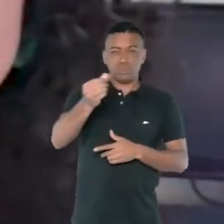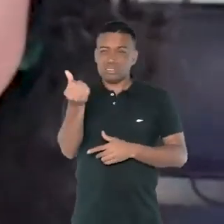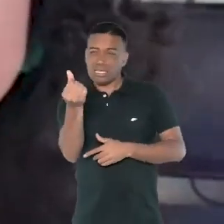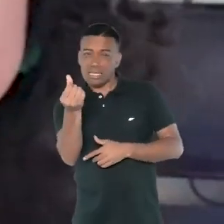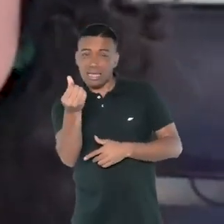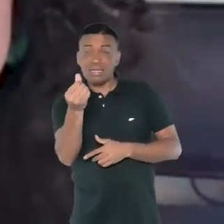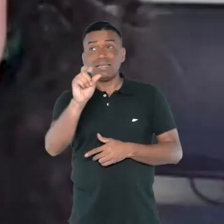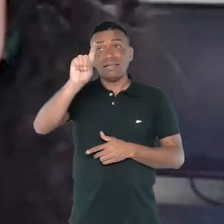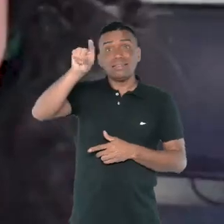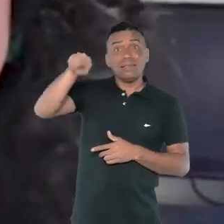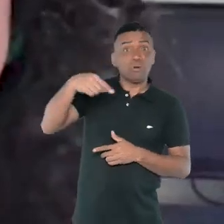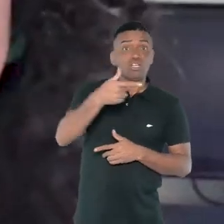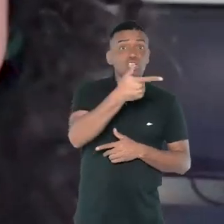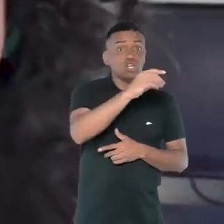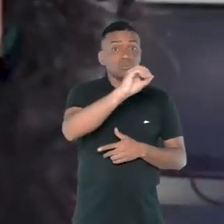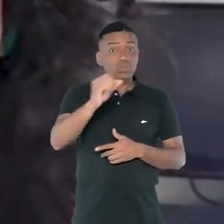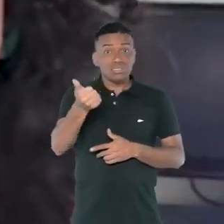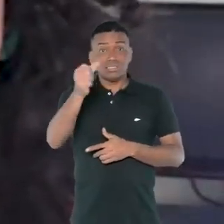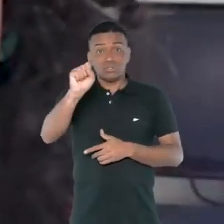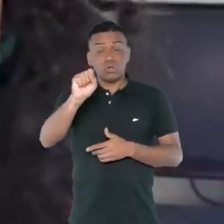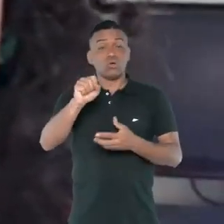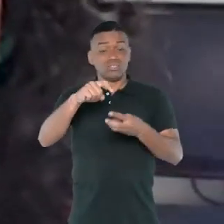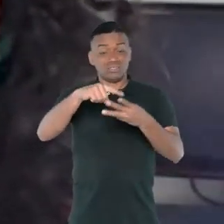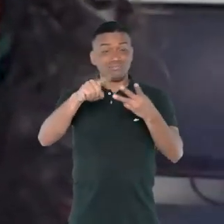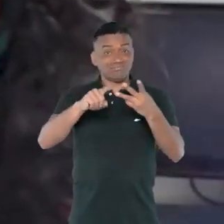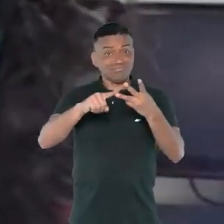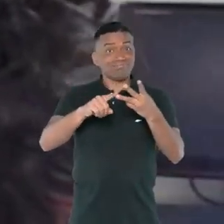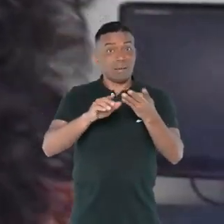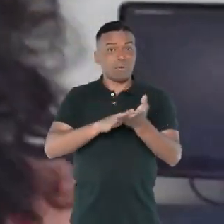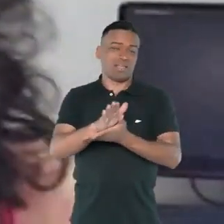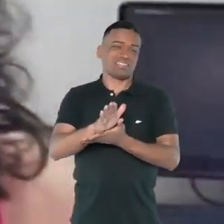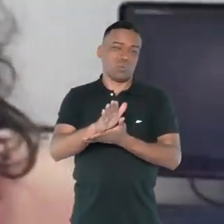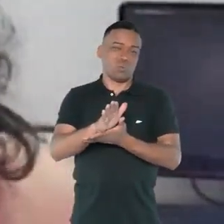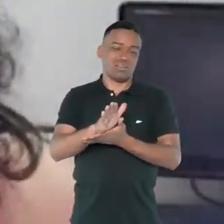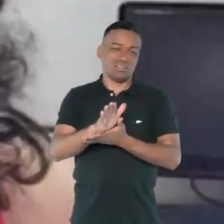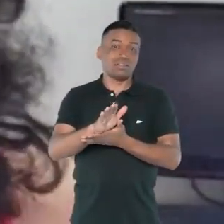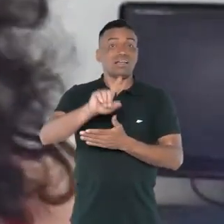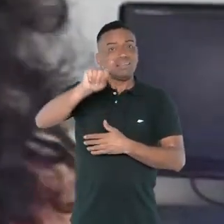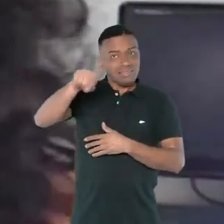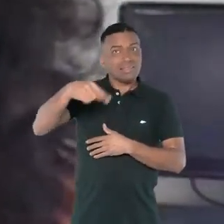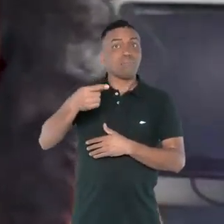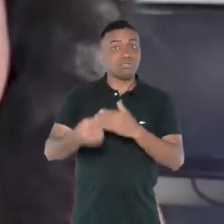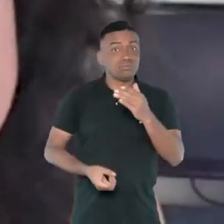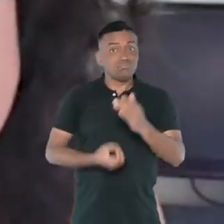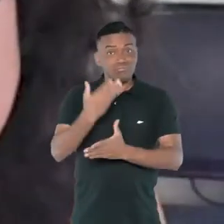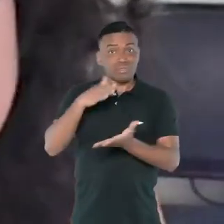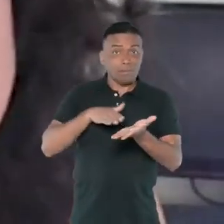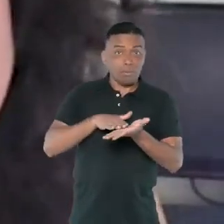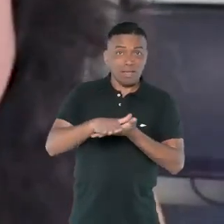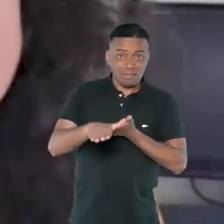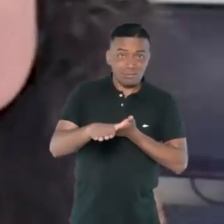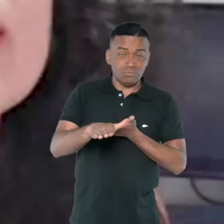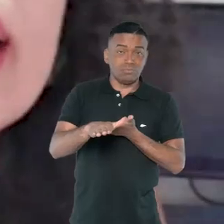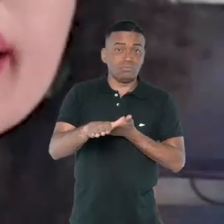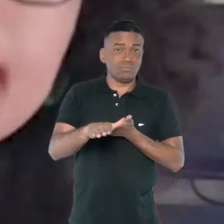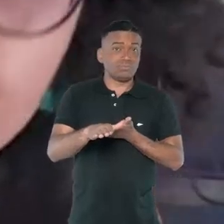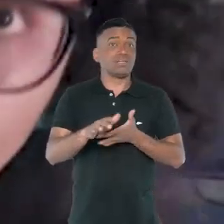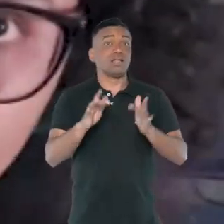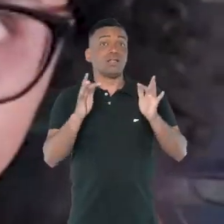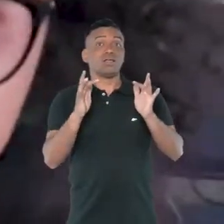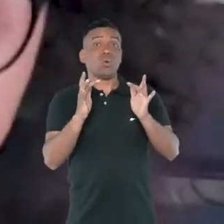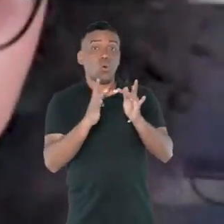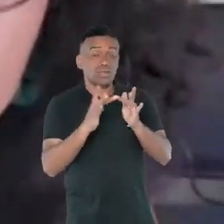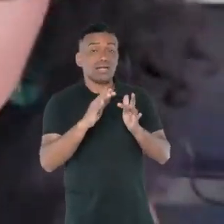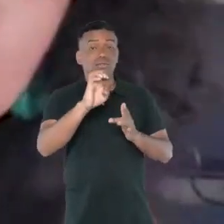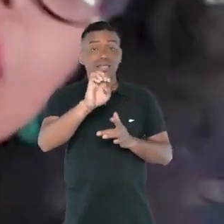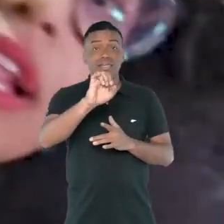lancei em 2015, depois 2016, o Entre Três Segredos, e aí em 2018 que foi sair o Entre Três Razões. E aí